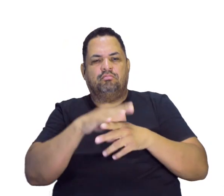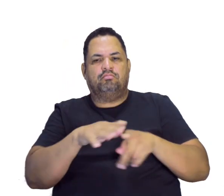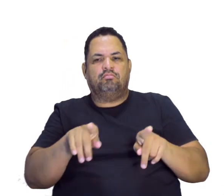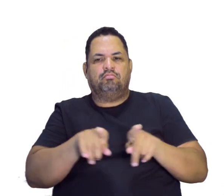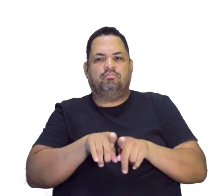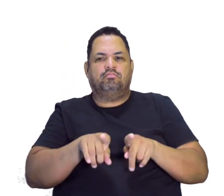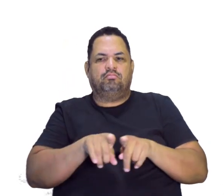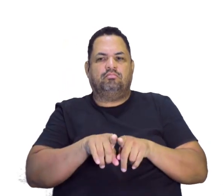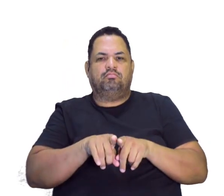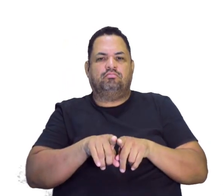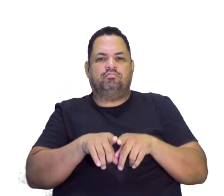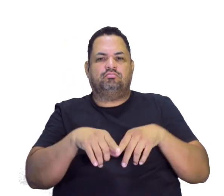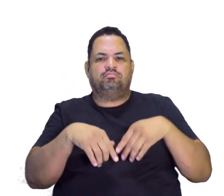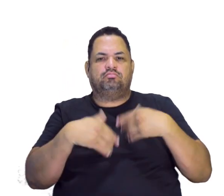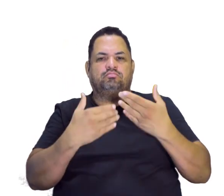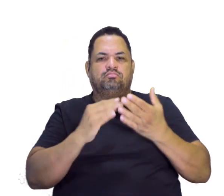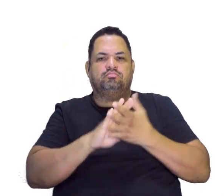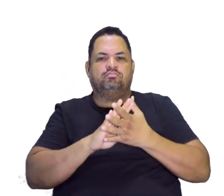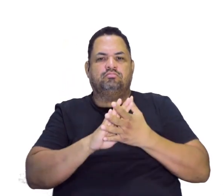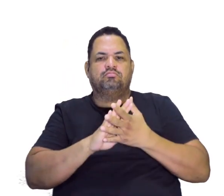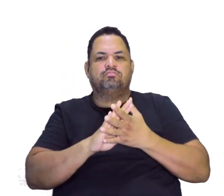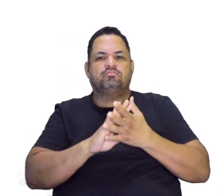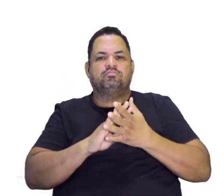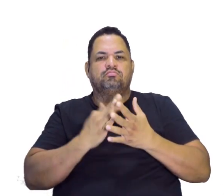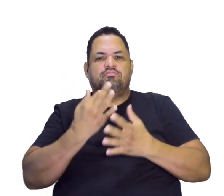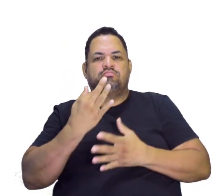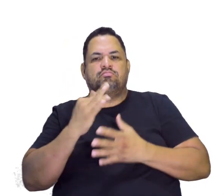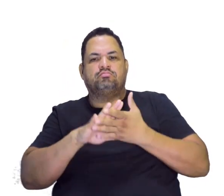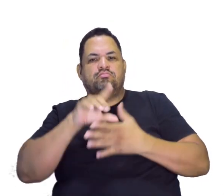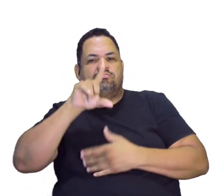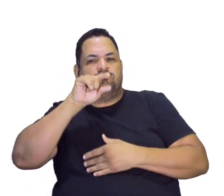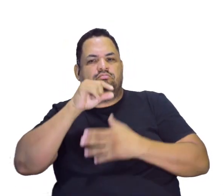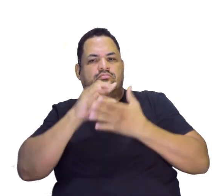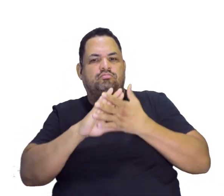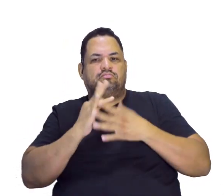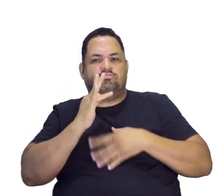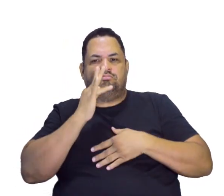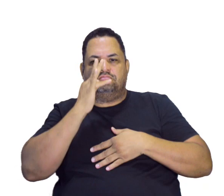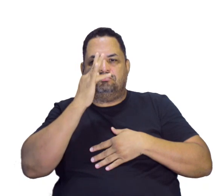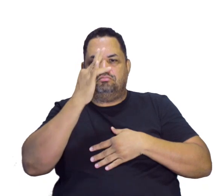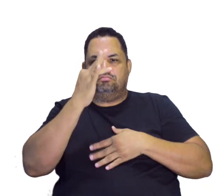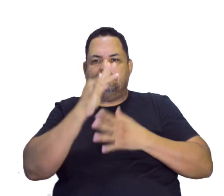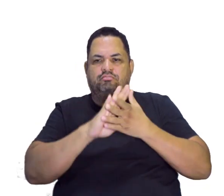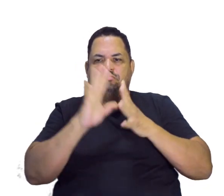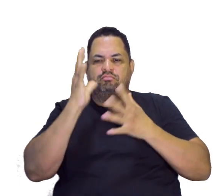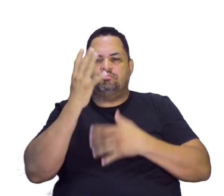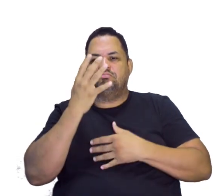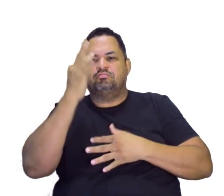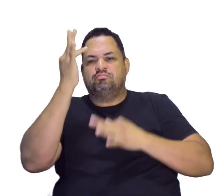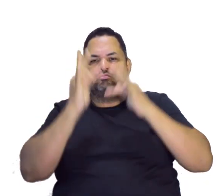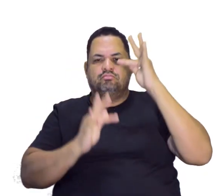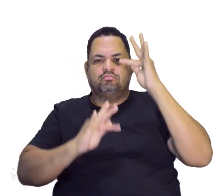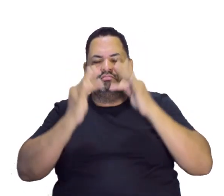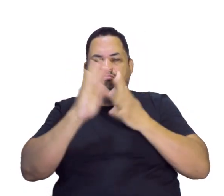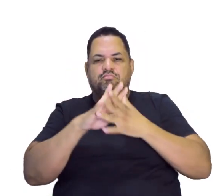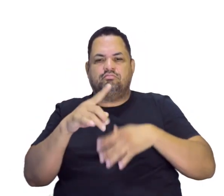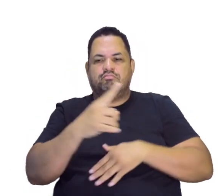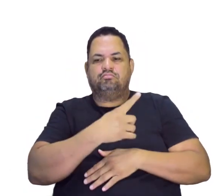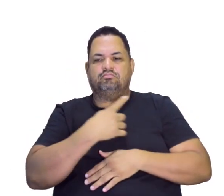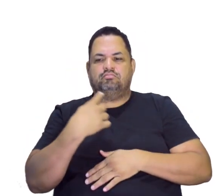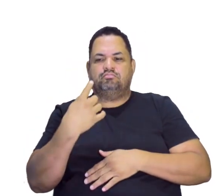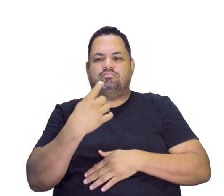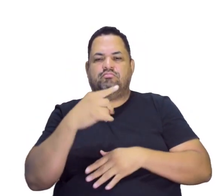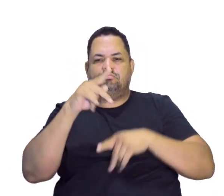né além eh da nossa fauna Flora folclore e do nosso